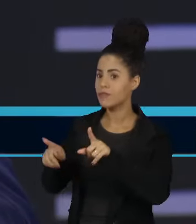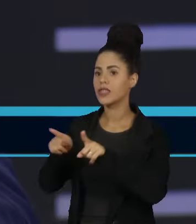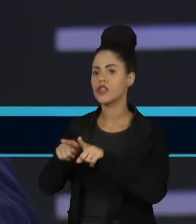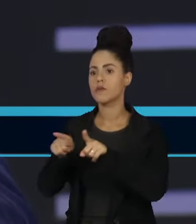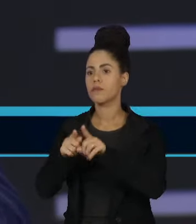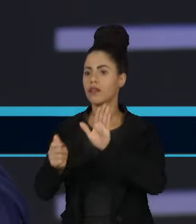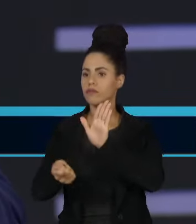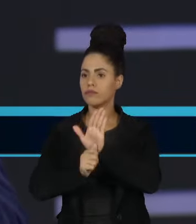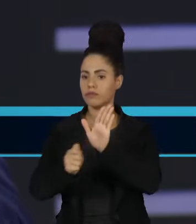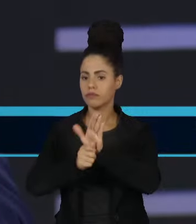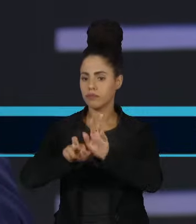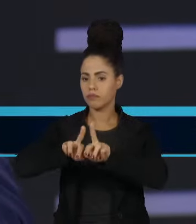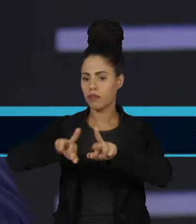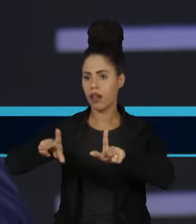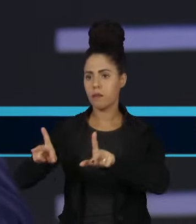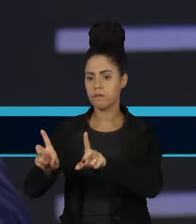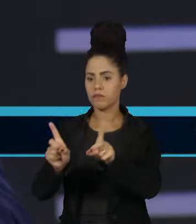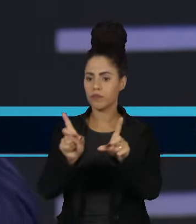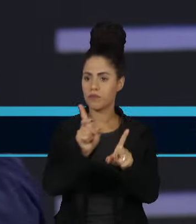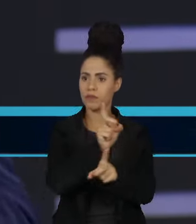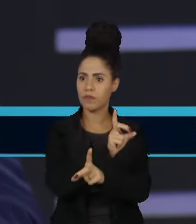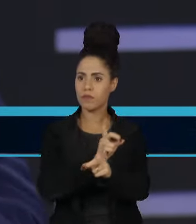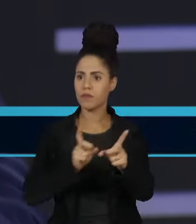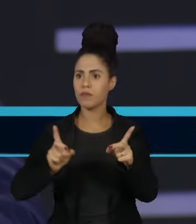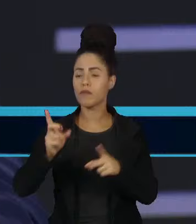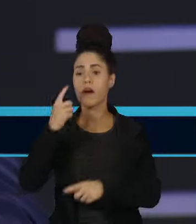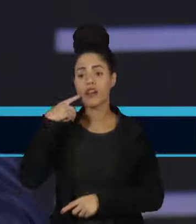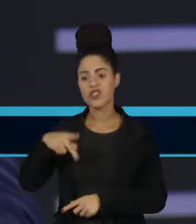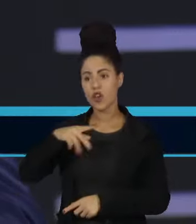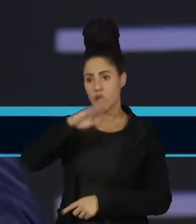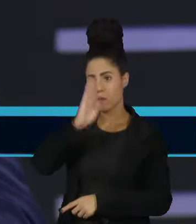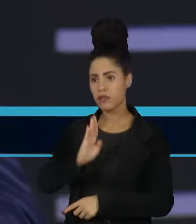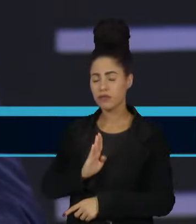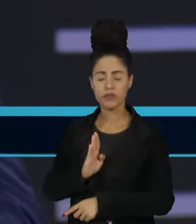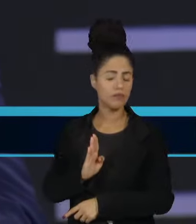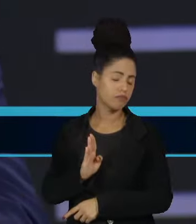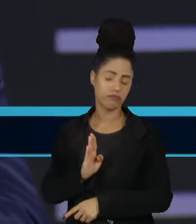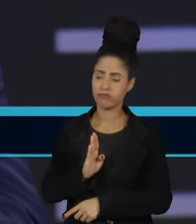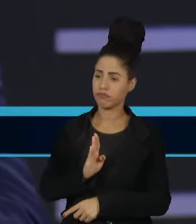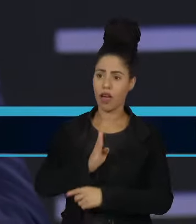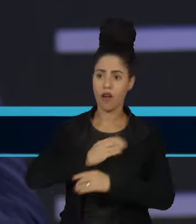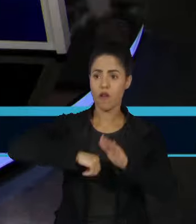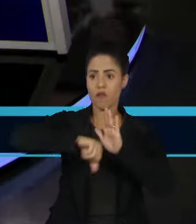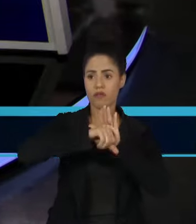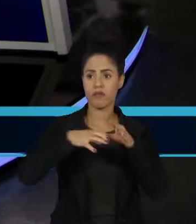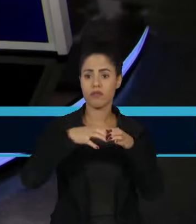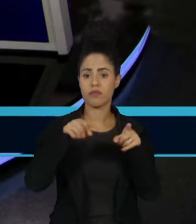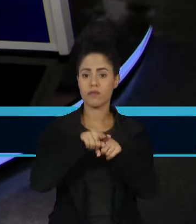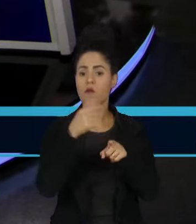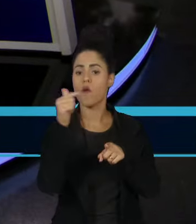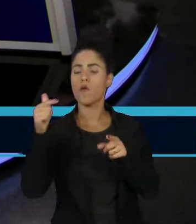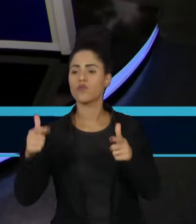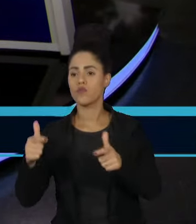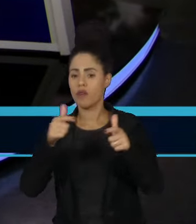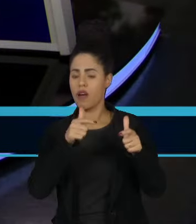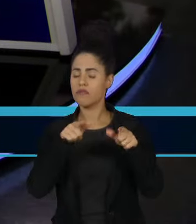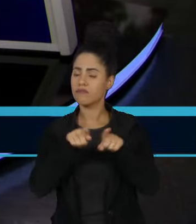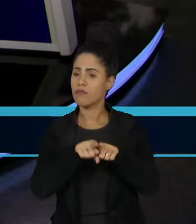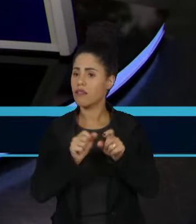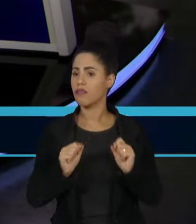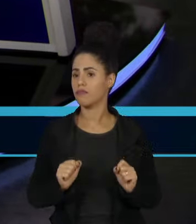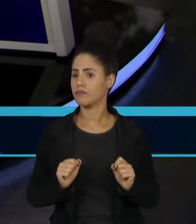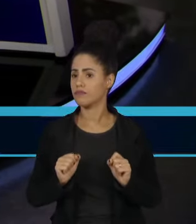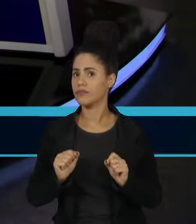de drogas em especial. Esse é muito complicado. E não é só no Brasil profundo que o crime organizado chegou e alterou o processo eleitoral, né?